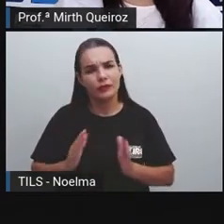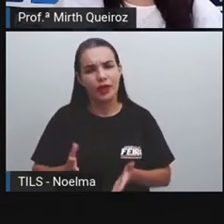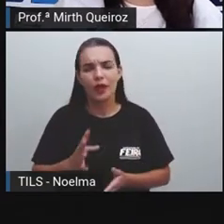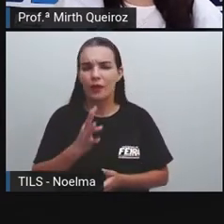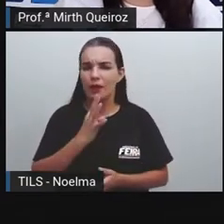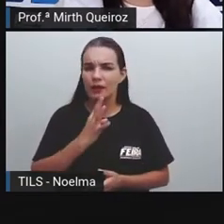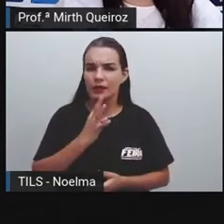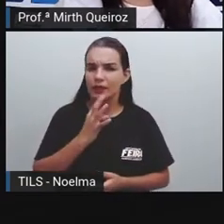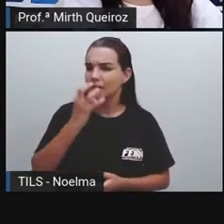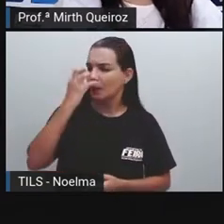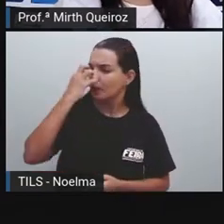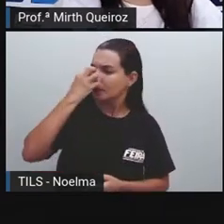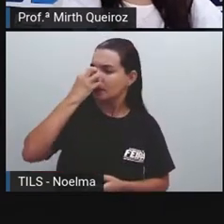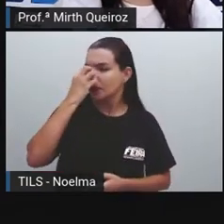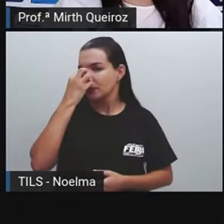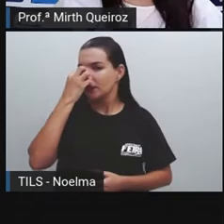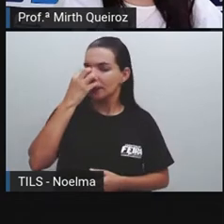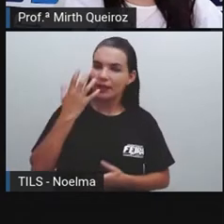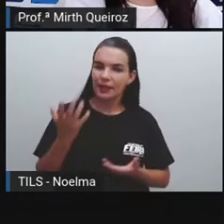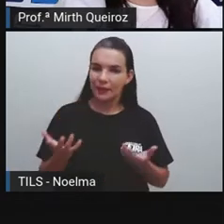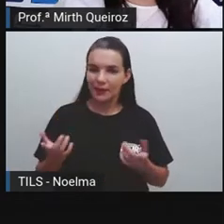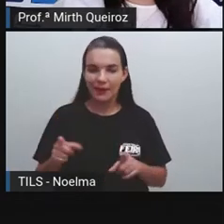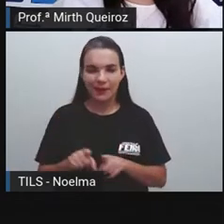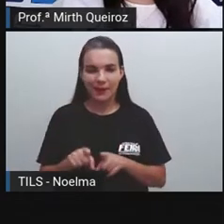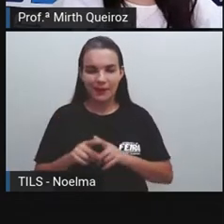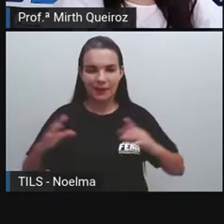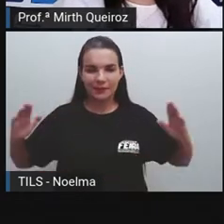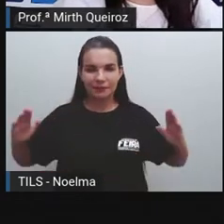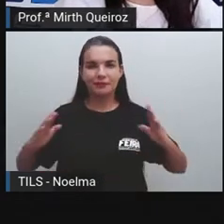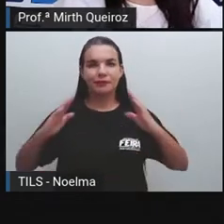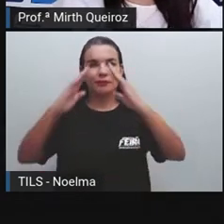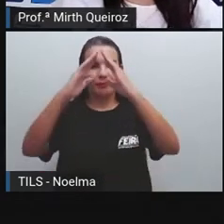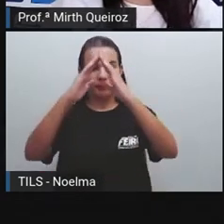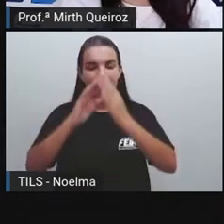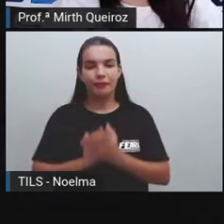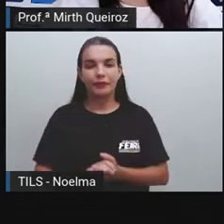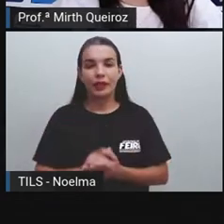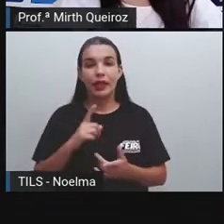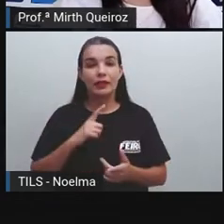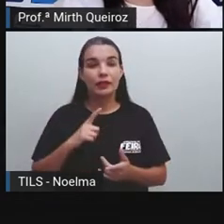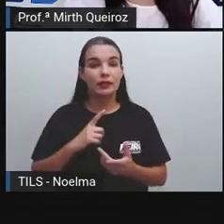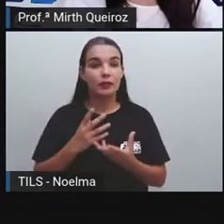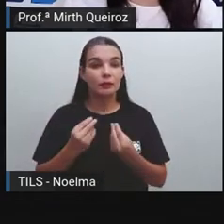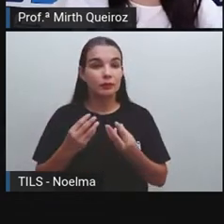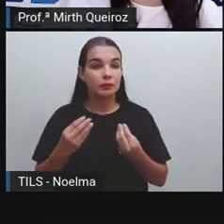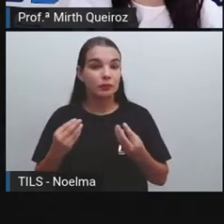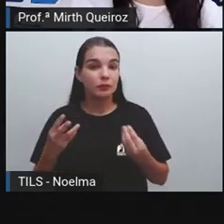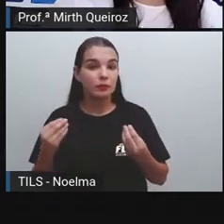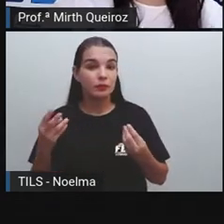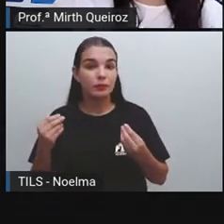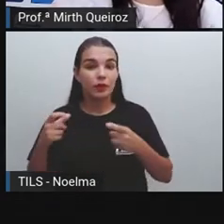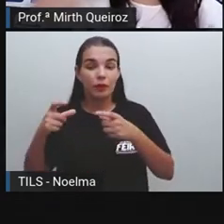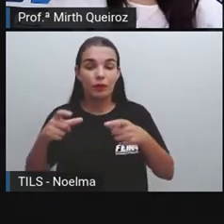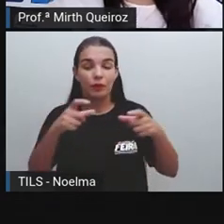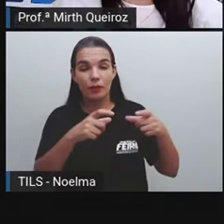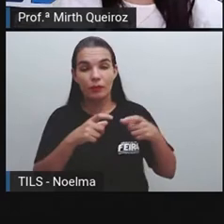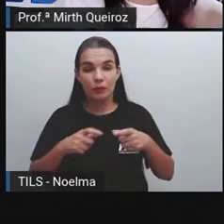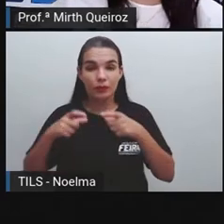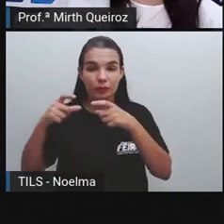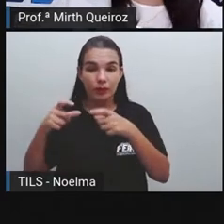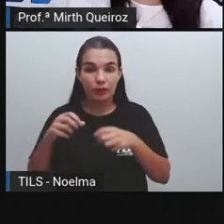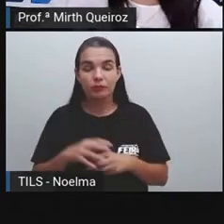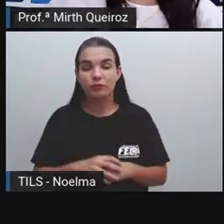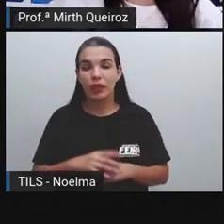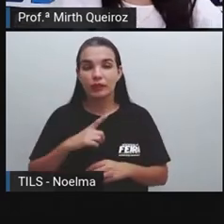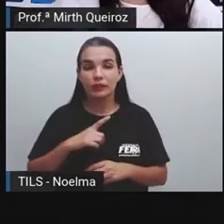pouquinho do circo, né? O circo que é acontece aí, eles são nômades, na verdade, eles não ficam em um único local, eles vão de um lugar para